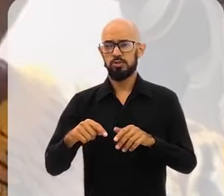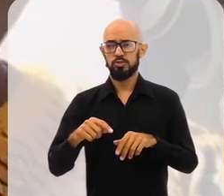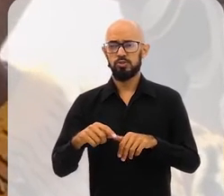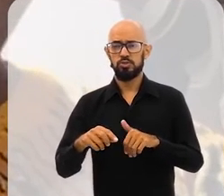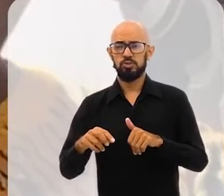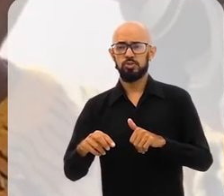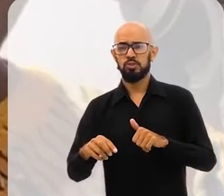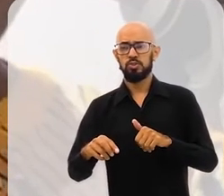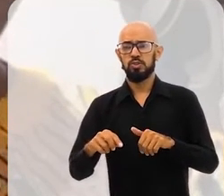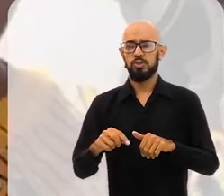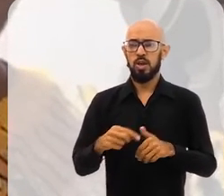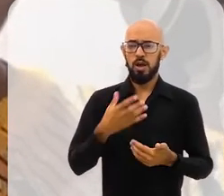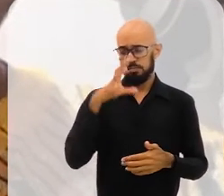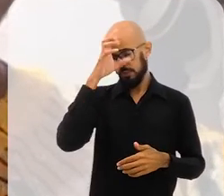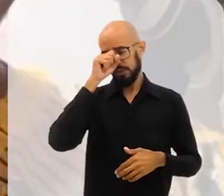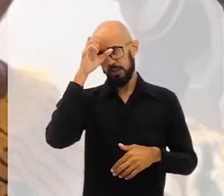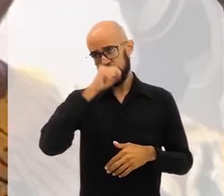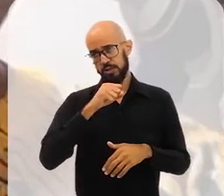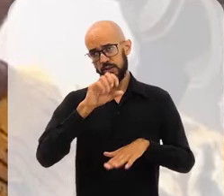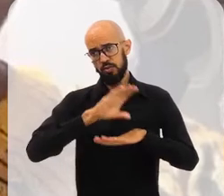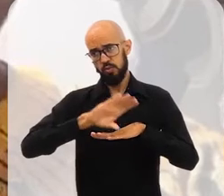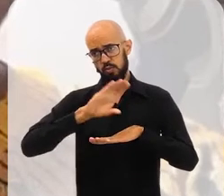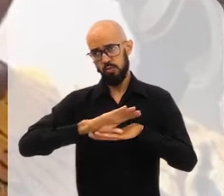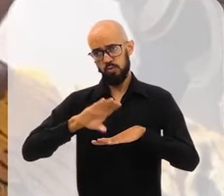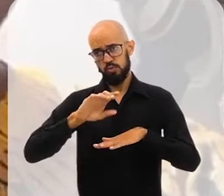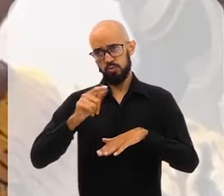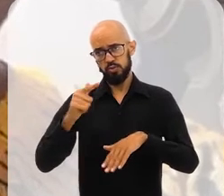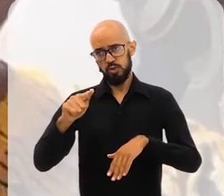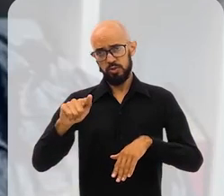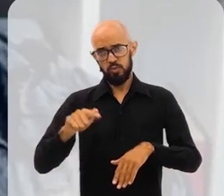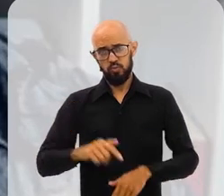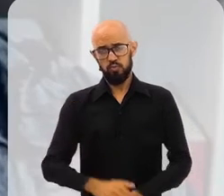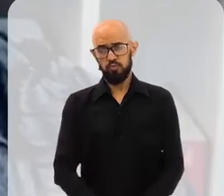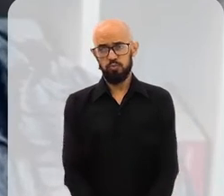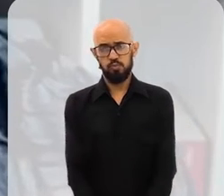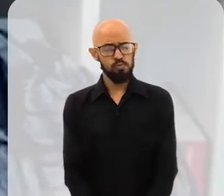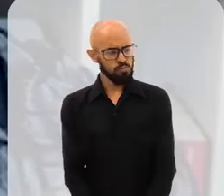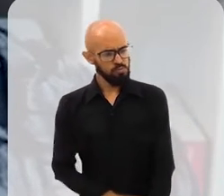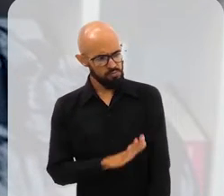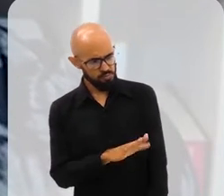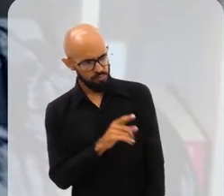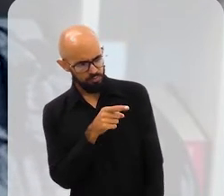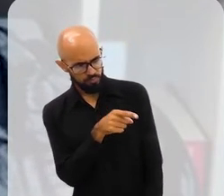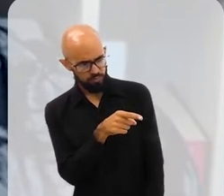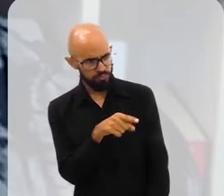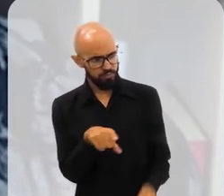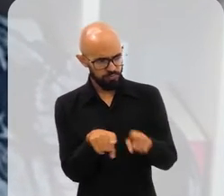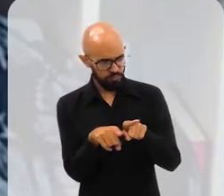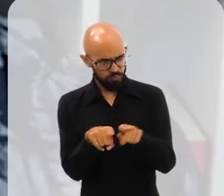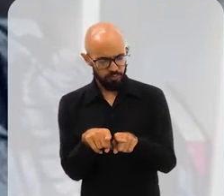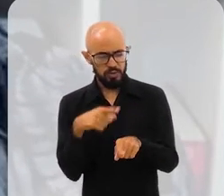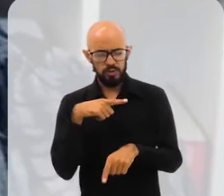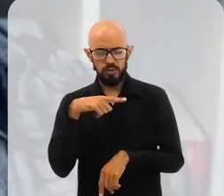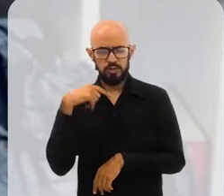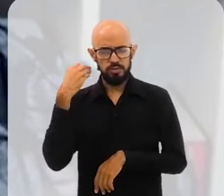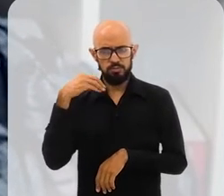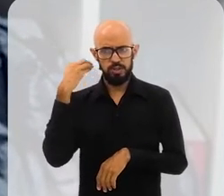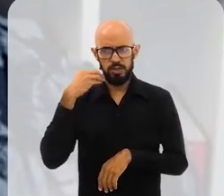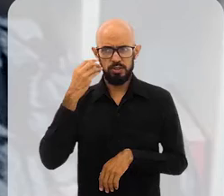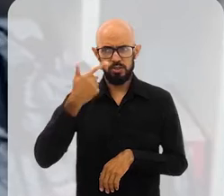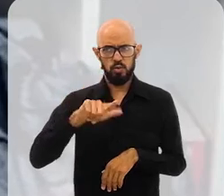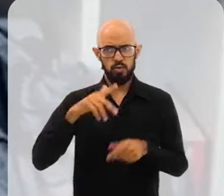Tecnicamente nessa área fazendo o curso gestão Mas você também enveredou por